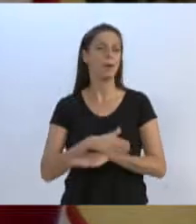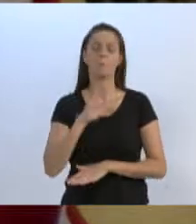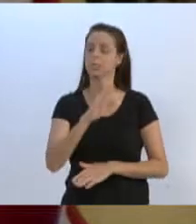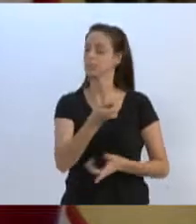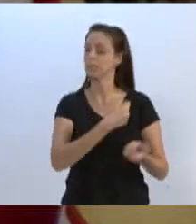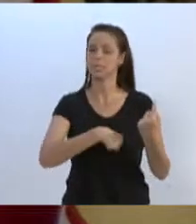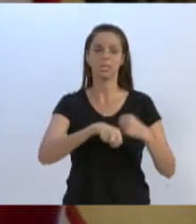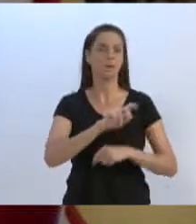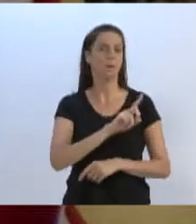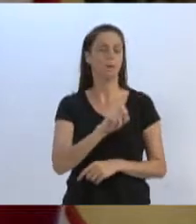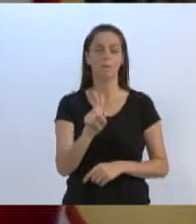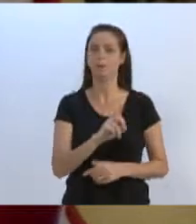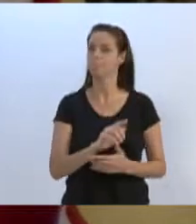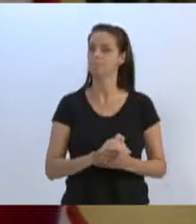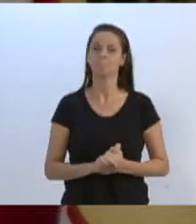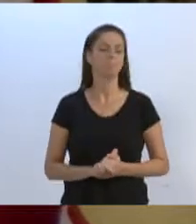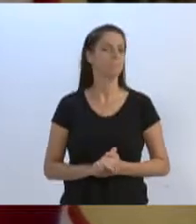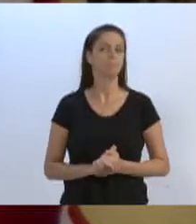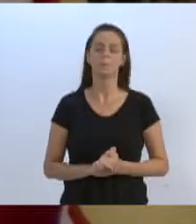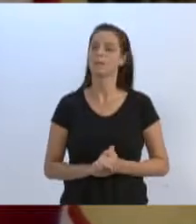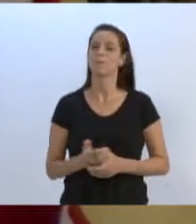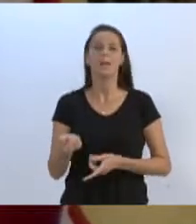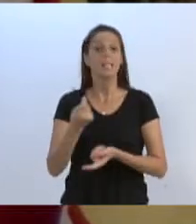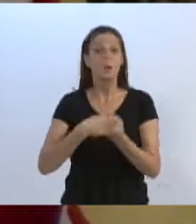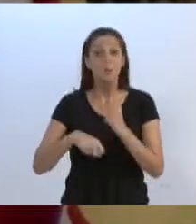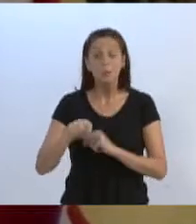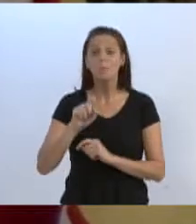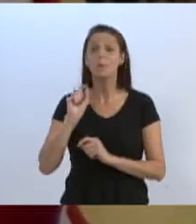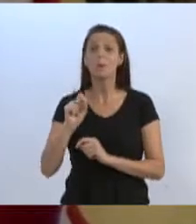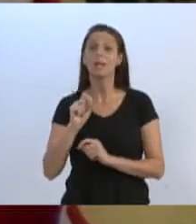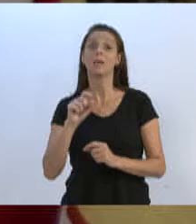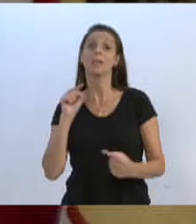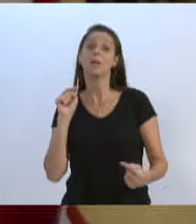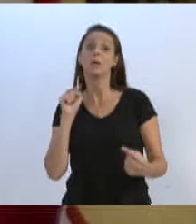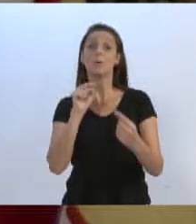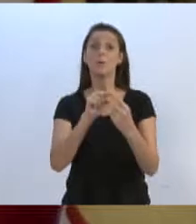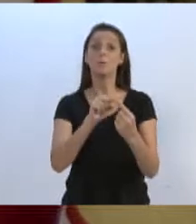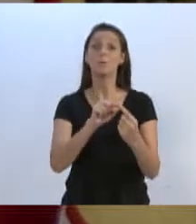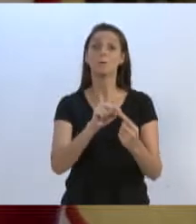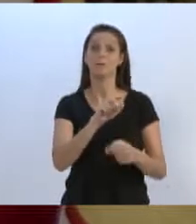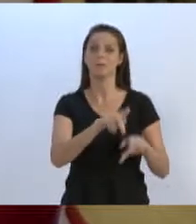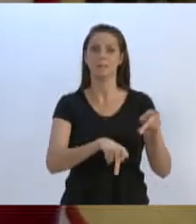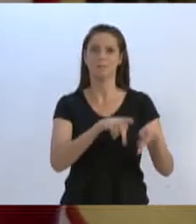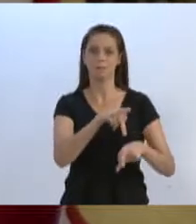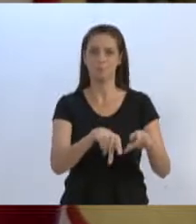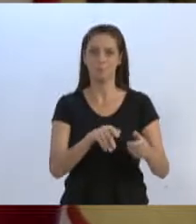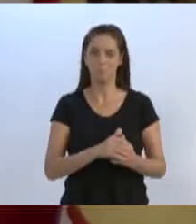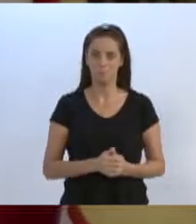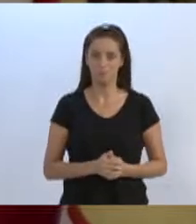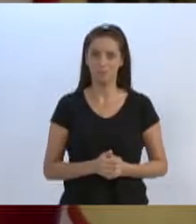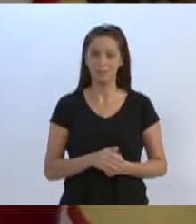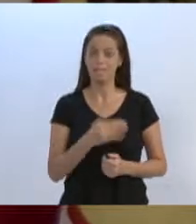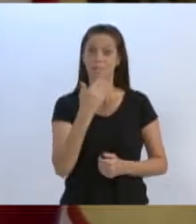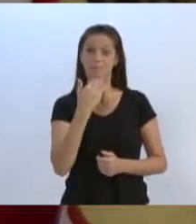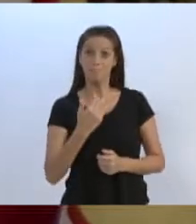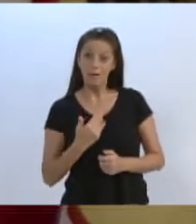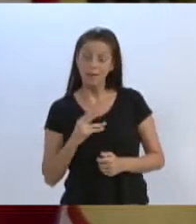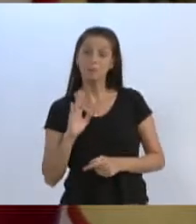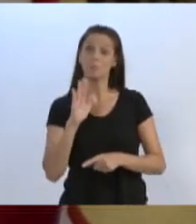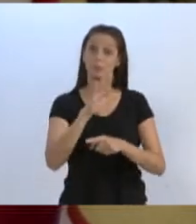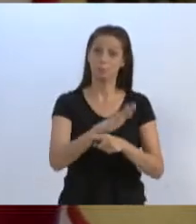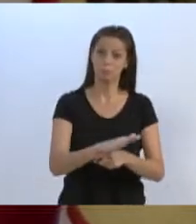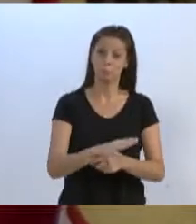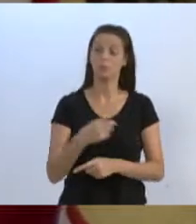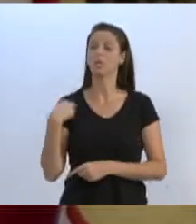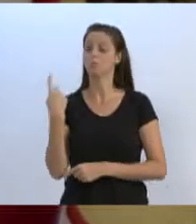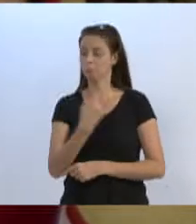Eu participo da economia que é para ir de encontro ao interesse da nossa sociedade, das reclamações e dos pedidos. E nós temos condição de fazer